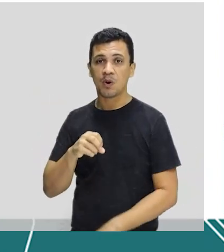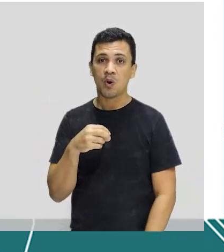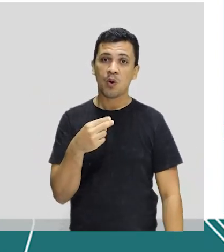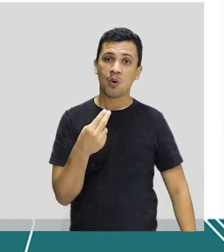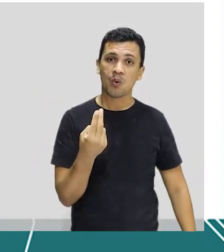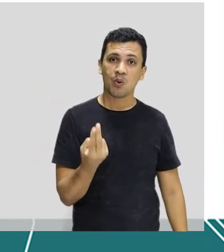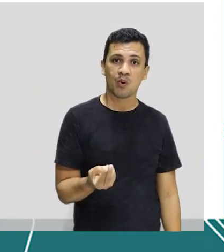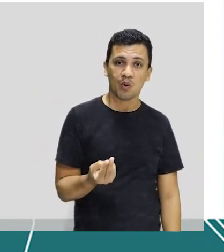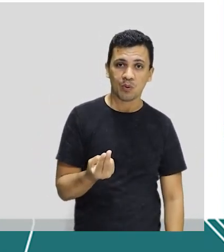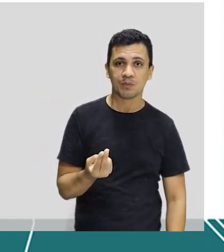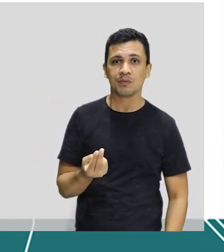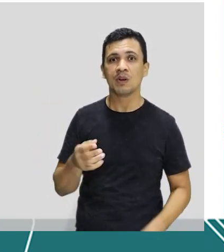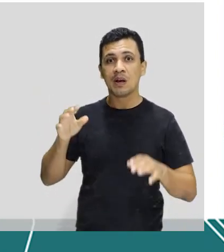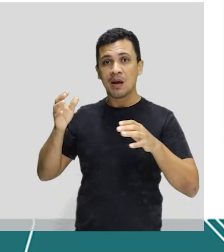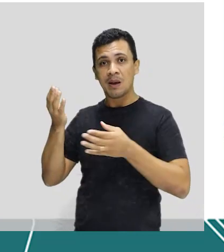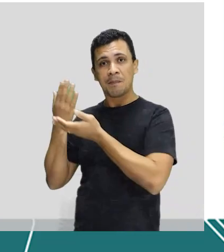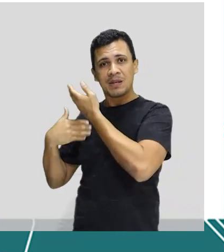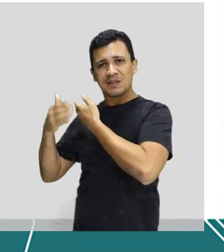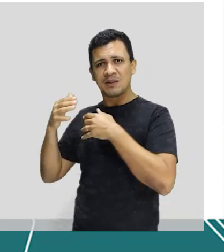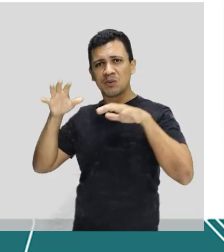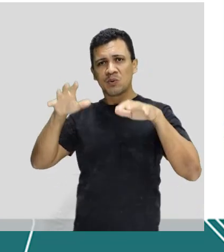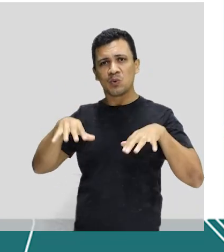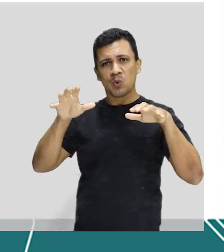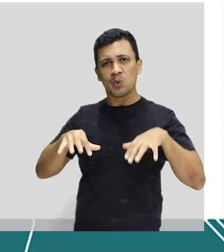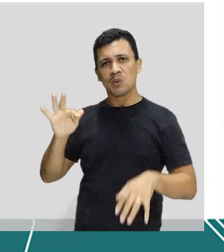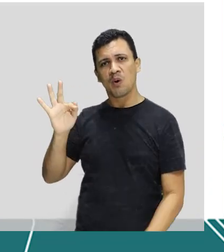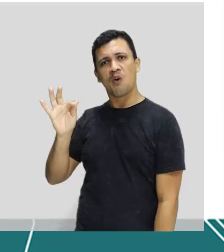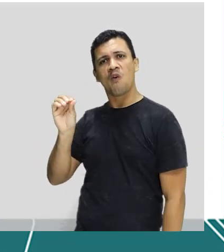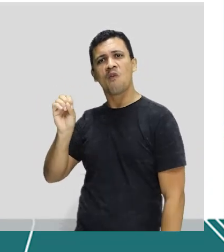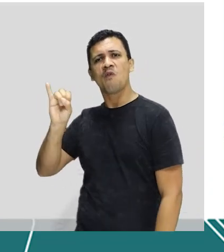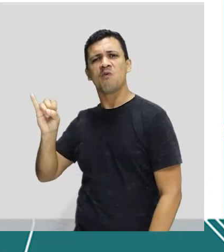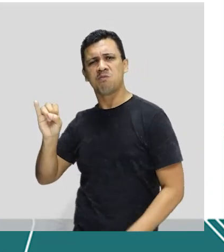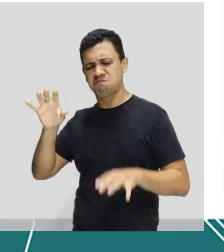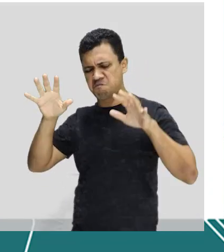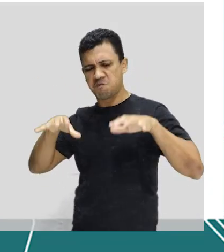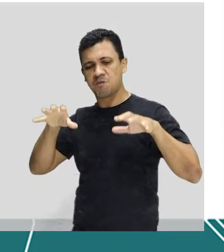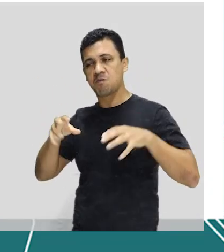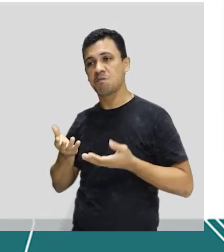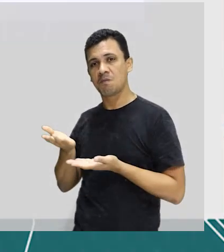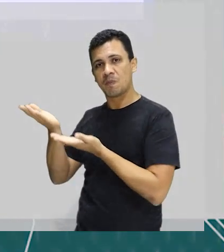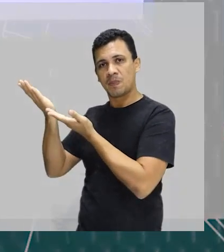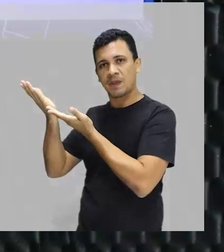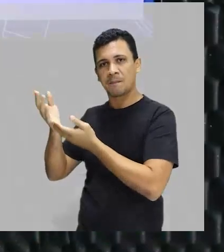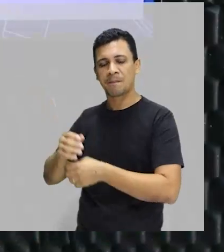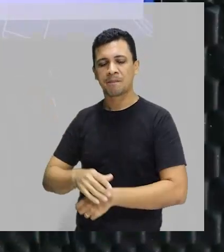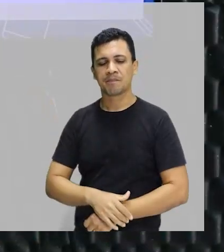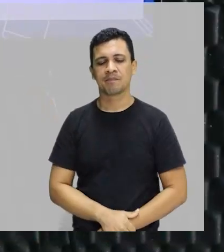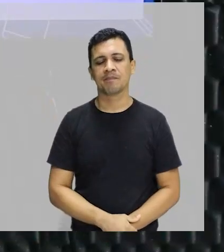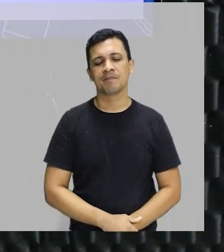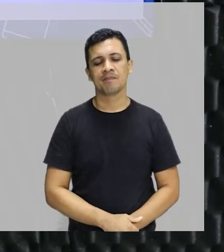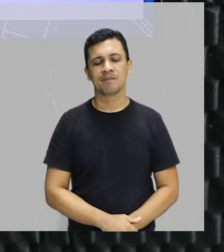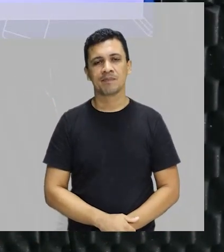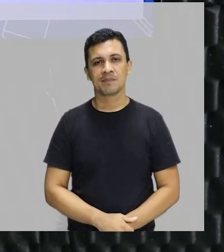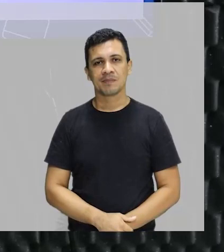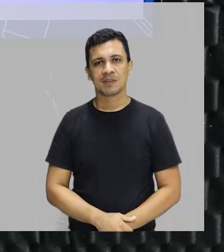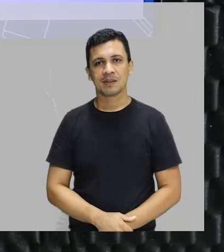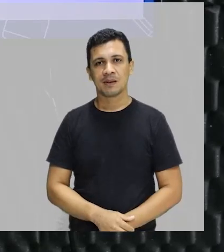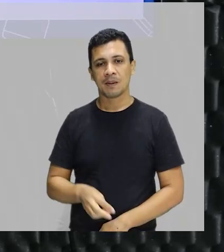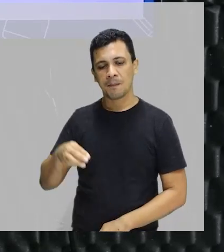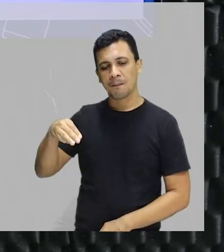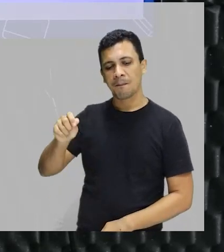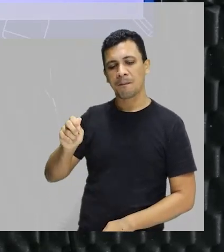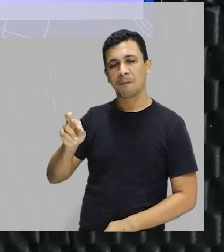passada foi muito chuvosa. Mark and Meghan were married. O Mark e a Meghan